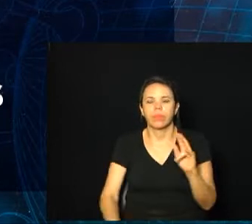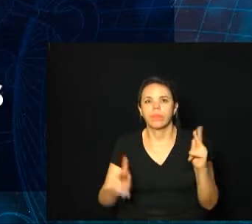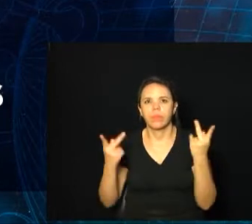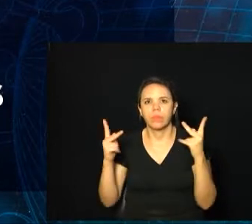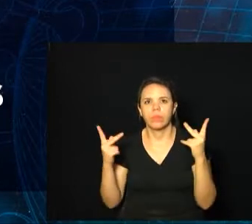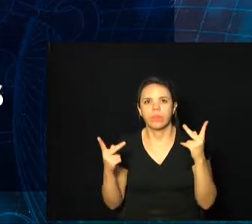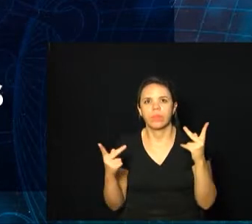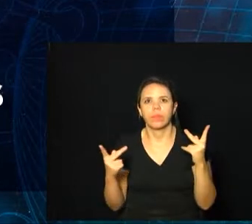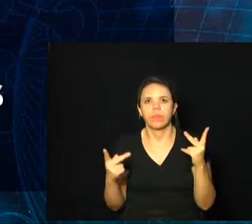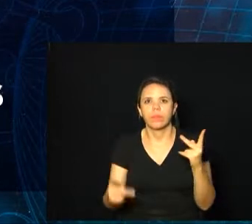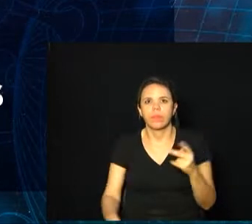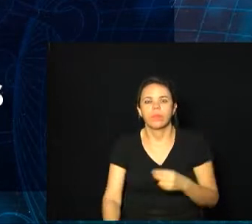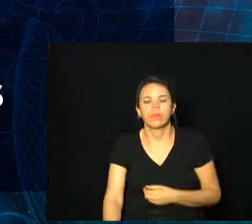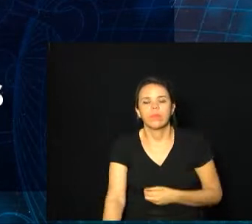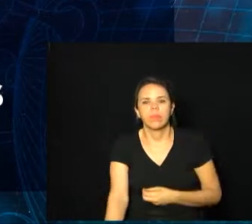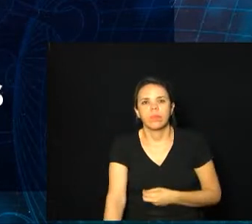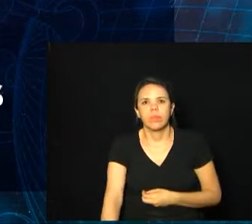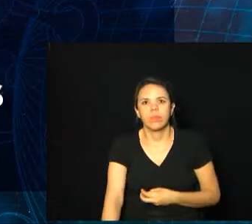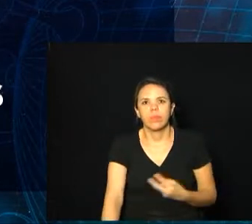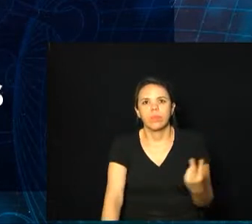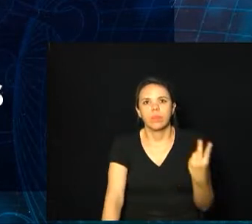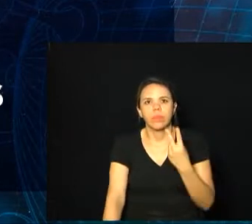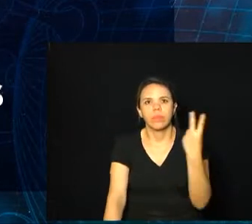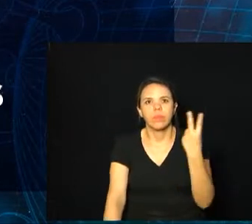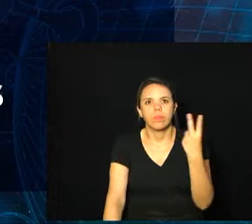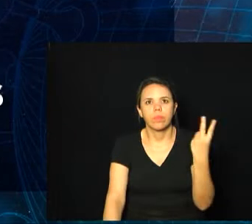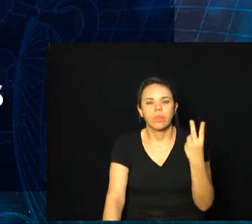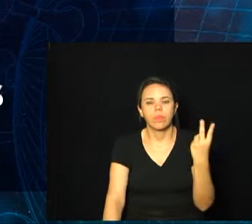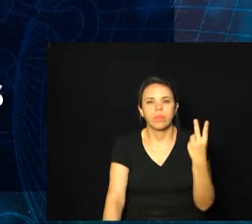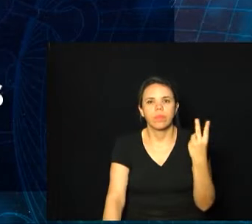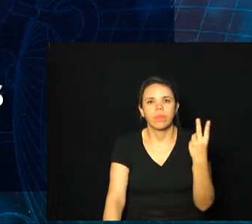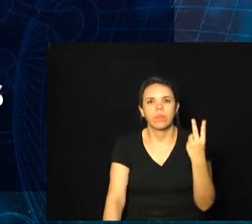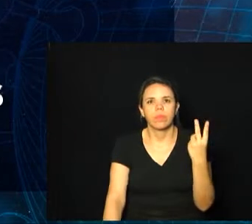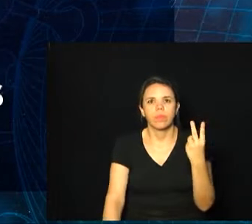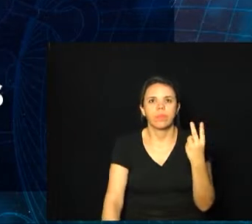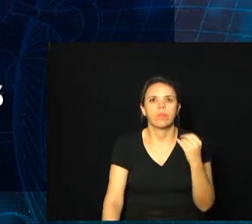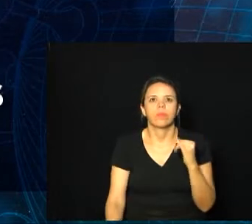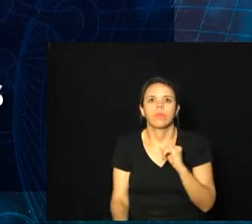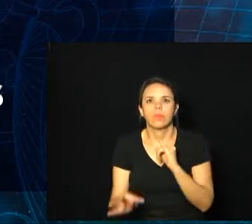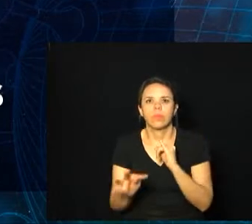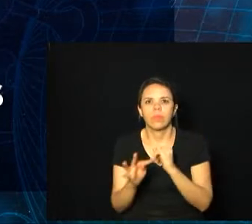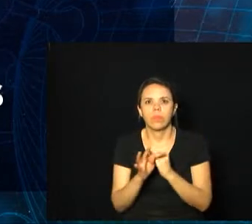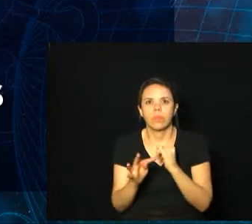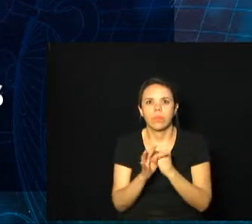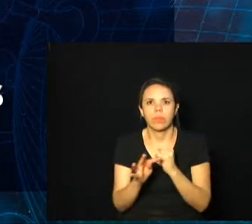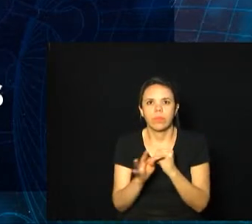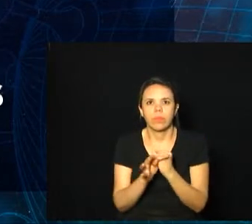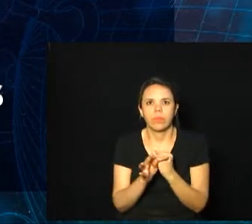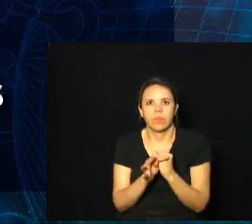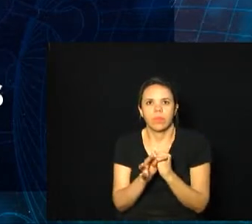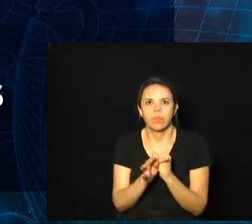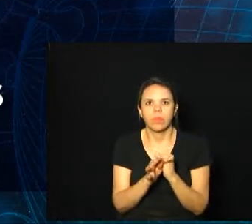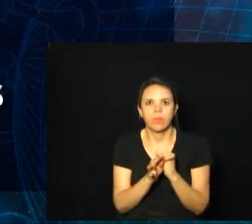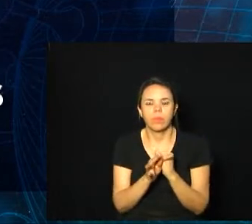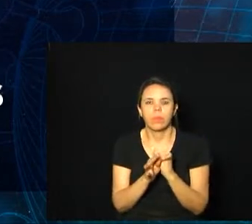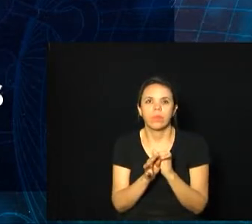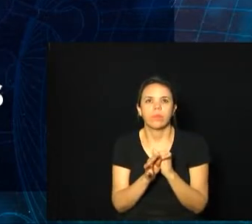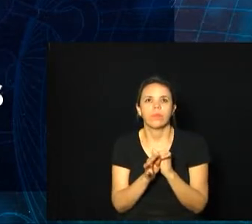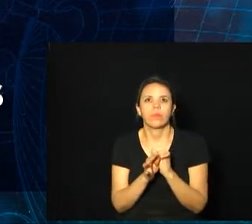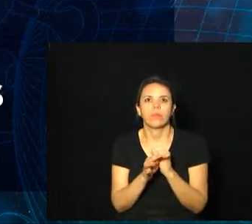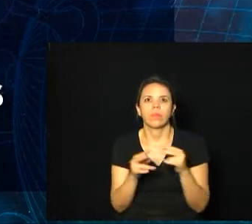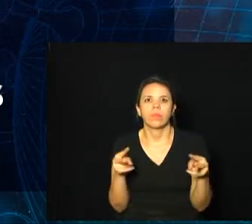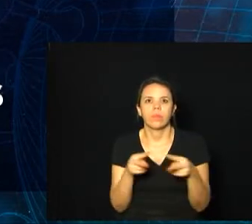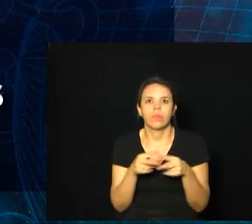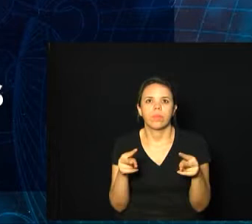795, Hortolândia, 738 mortes, Valinhos, 405 Itatiba 325,